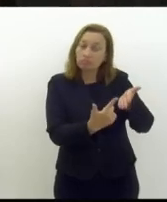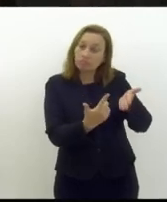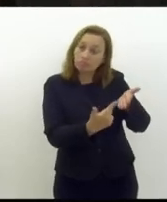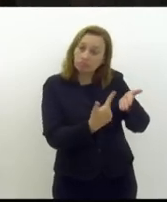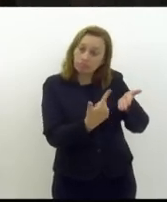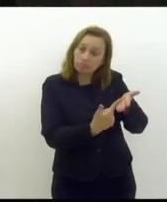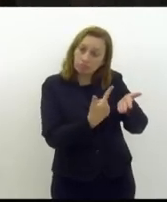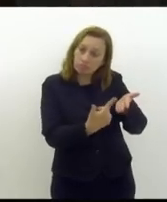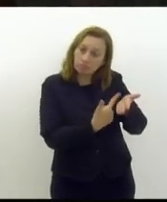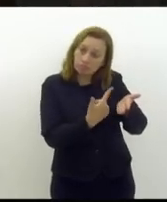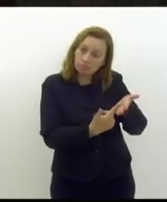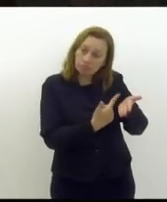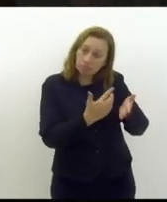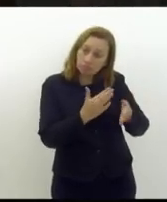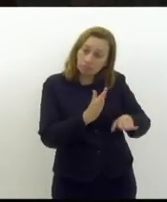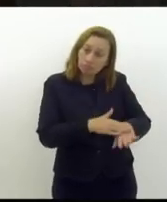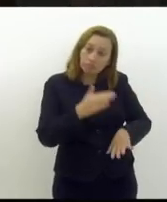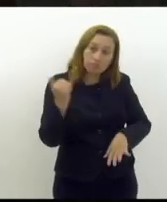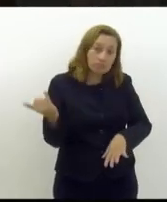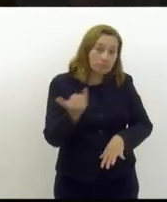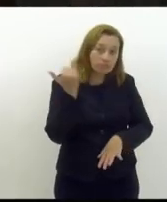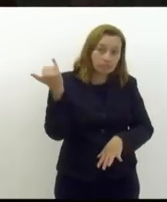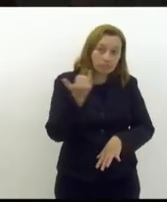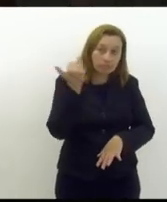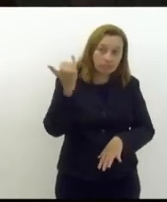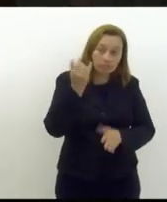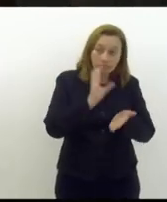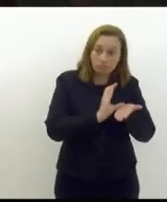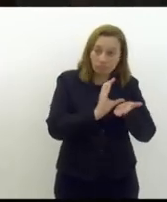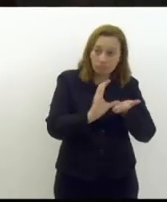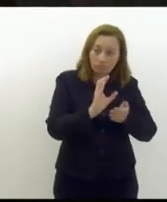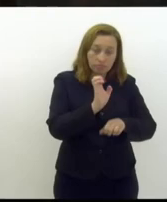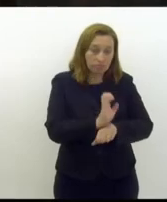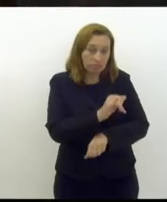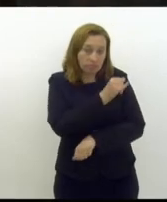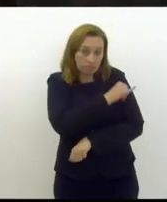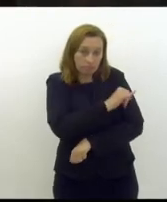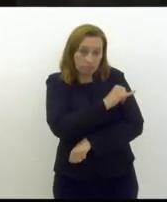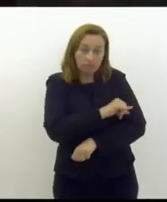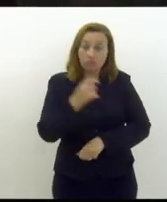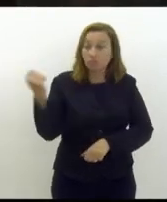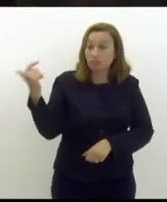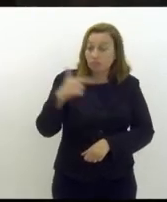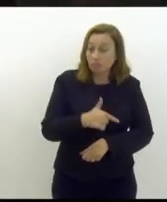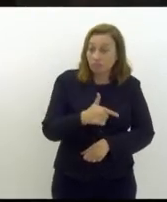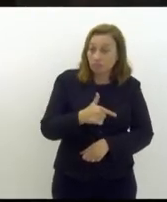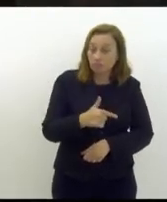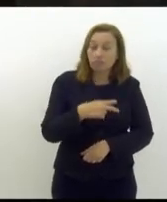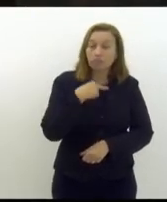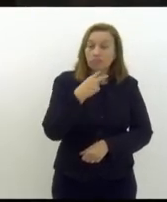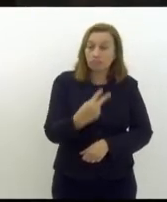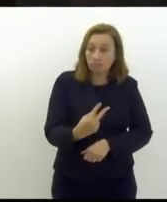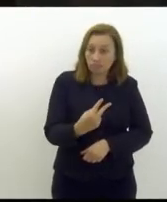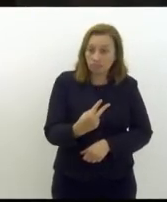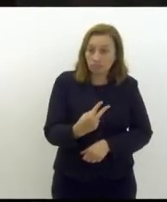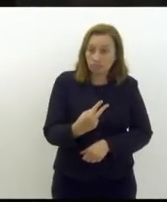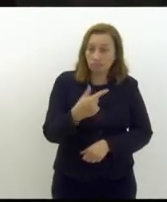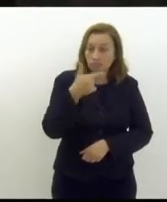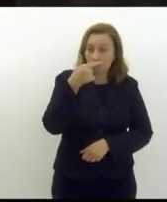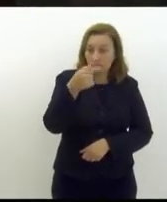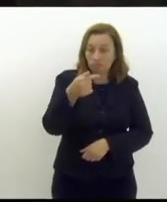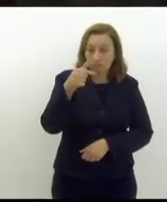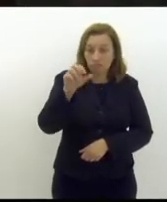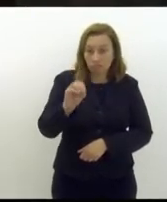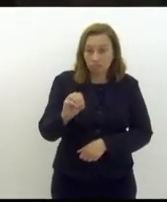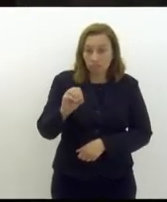paradidáticos tem mais importância no orçamento do Estado do Rio de Janeiro do que as vozes dos 70